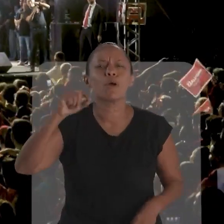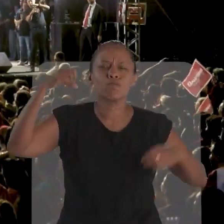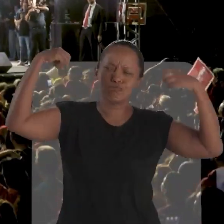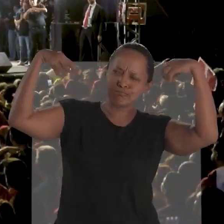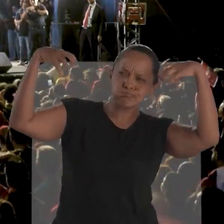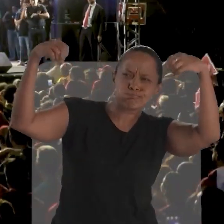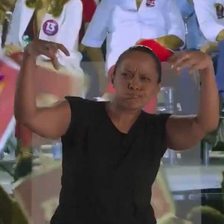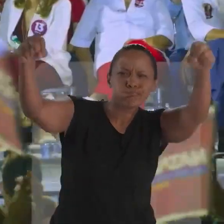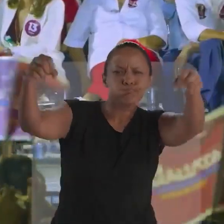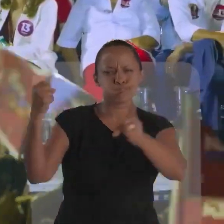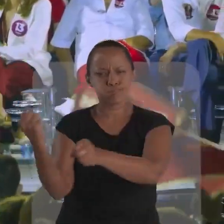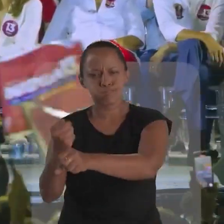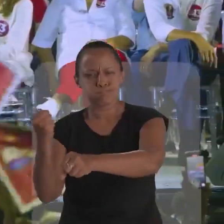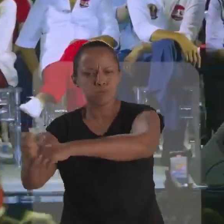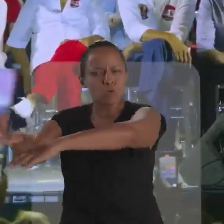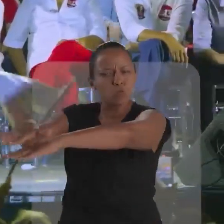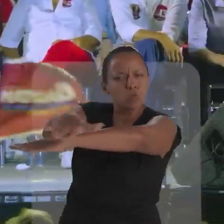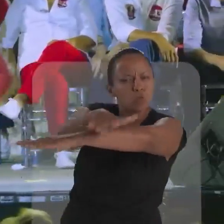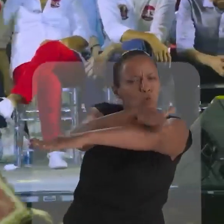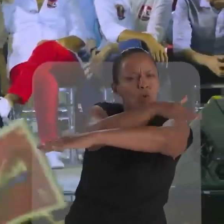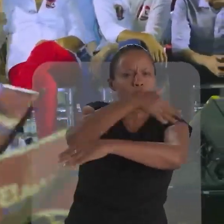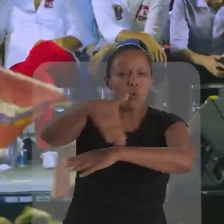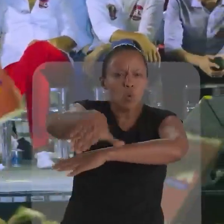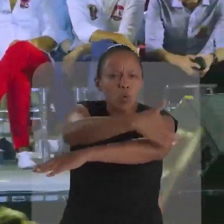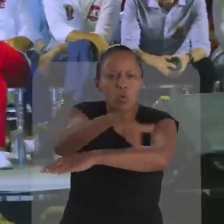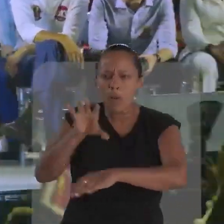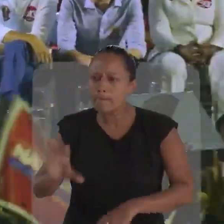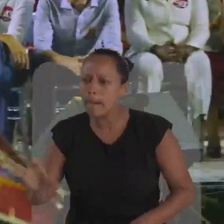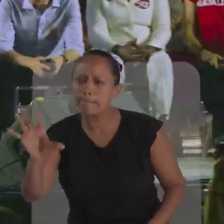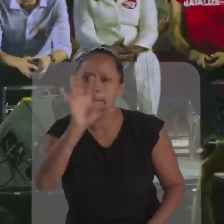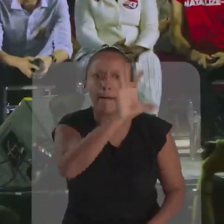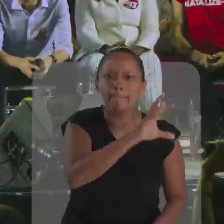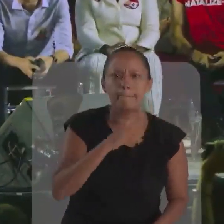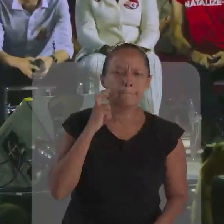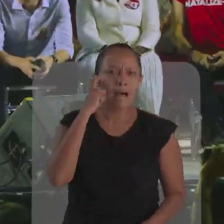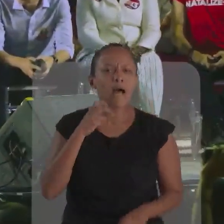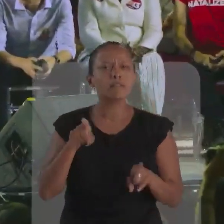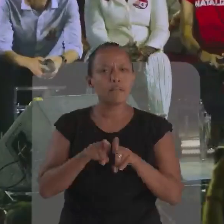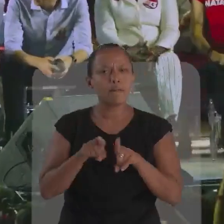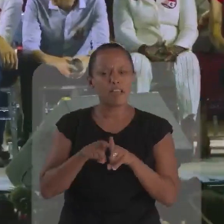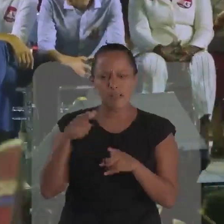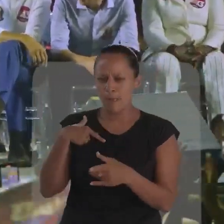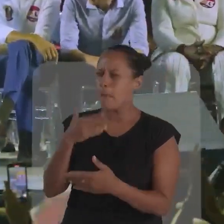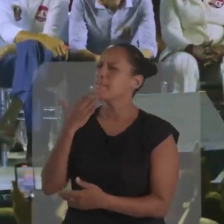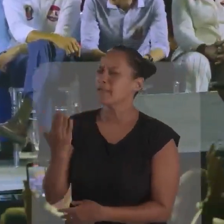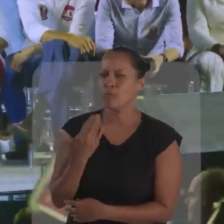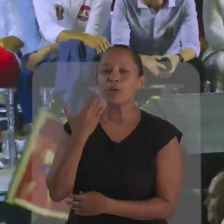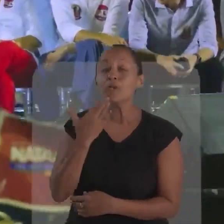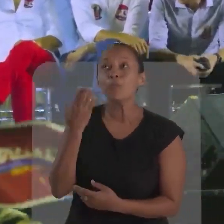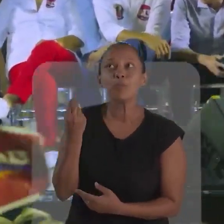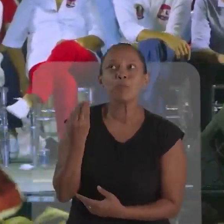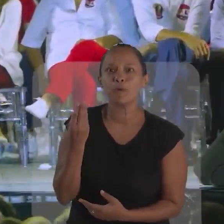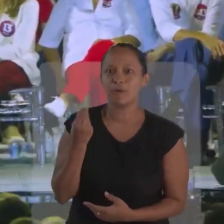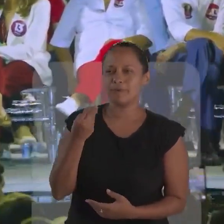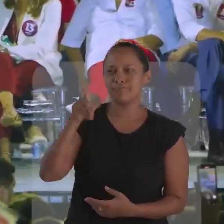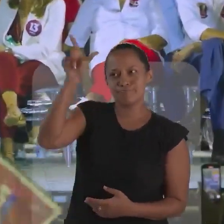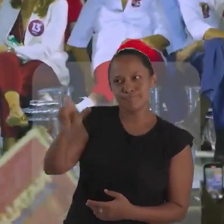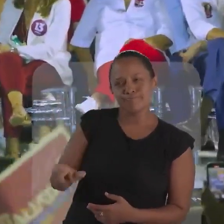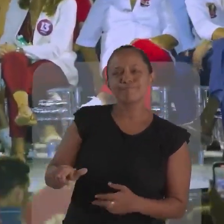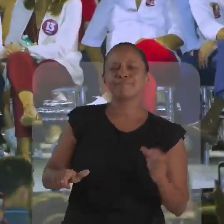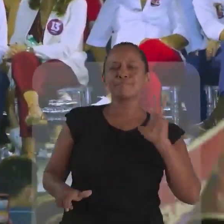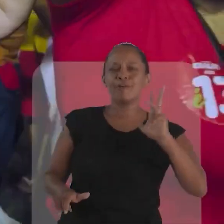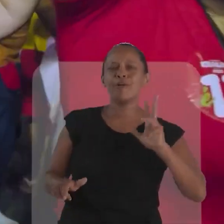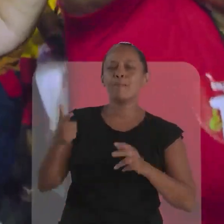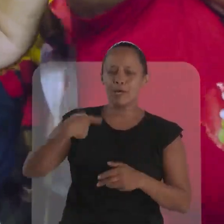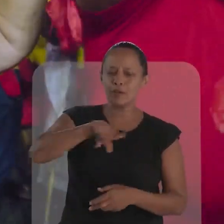sonhando com iluminação, com pavimentação em cada cantinho da nossa cidade. E eu vou aperrear muito, senhor, para que a